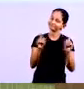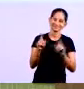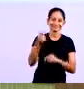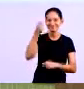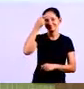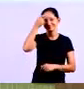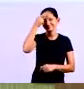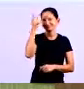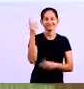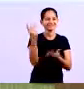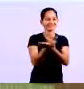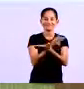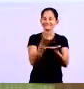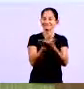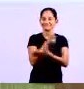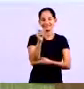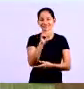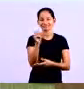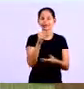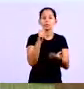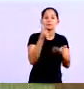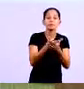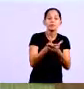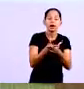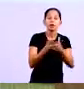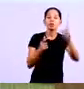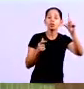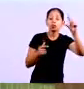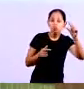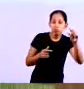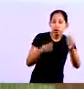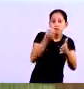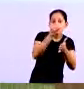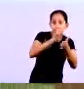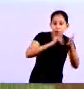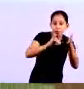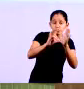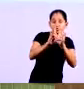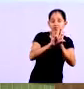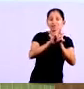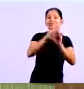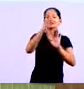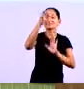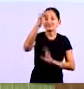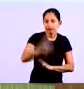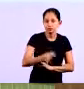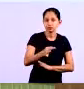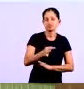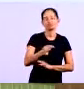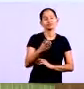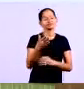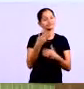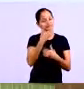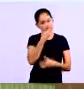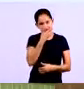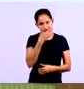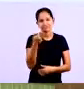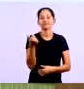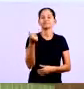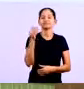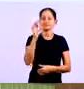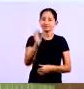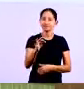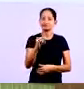assim. O melhor planejamento tributário é aquele que eu pago menos imposto dentro da legalidade e protegendo a empresa. É aquela coisa. Se